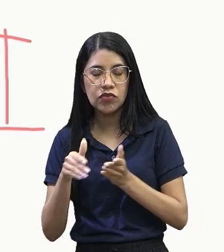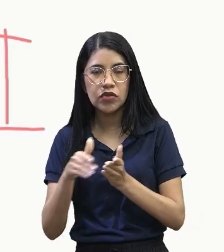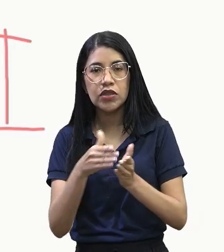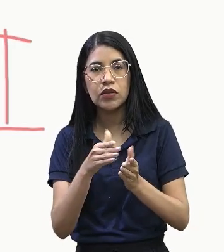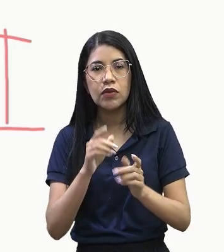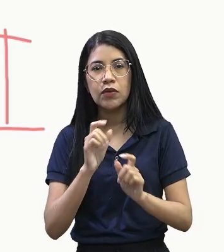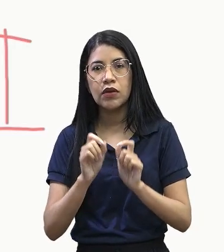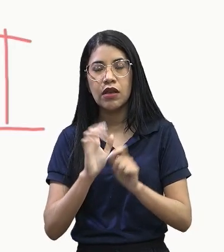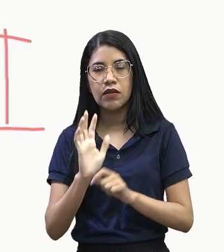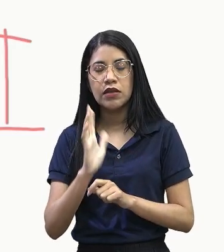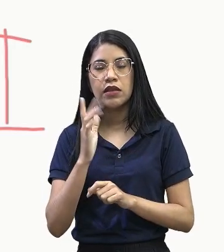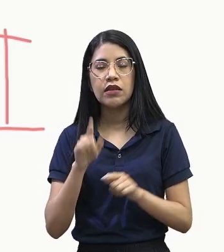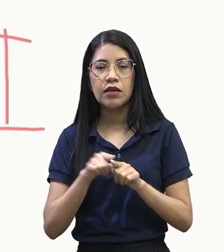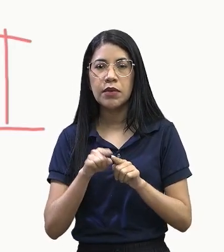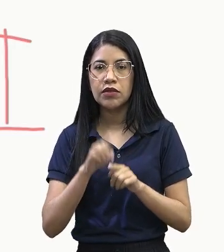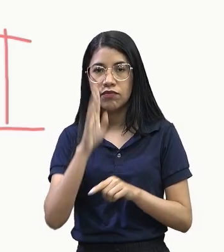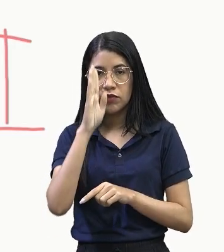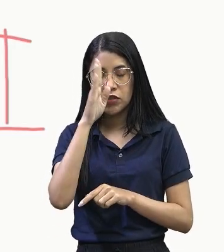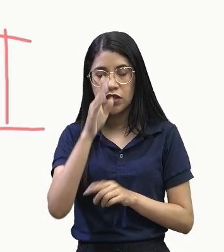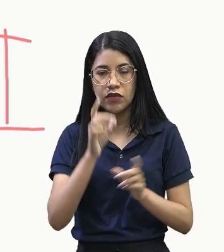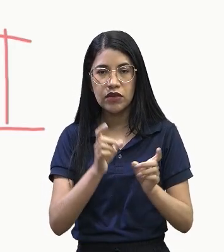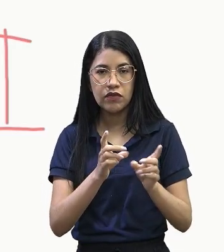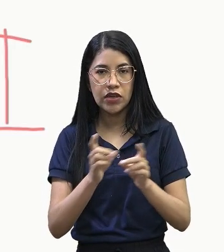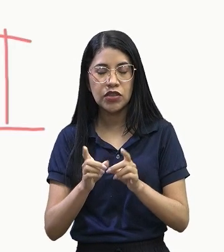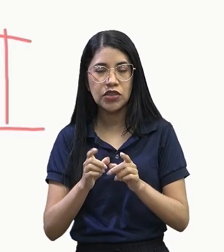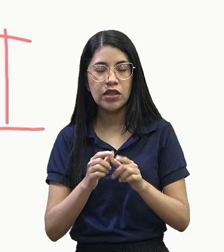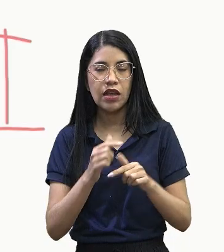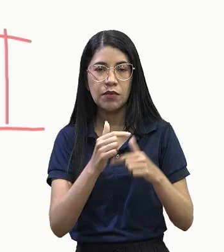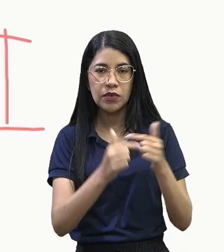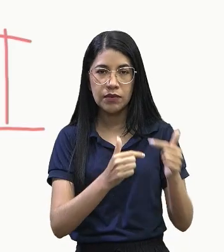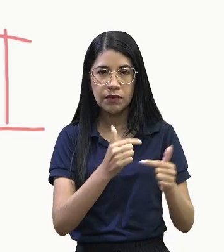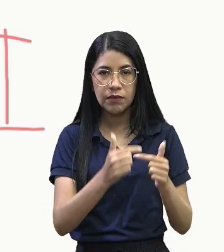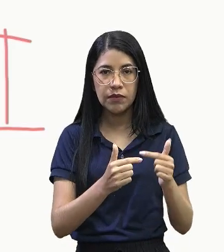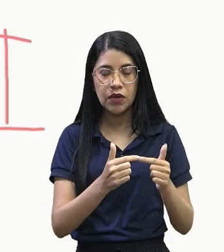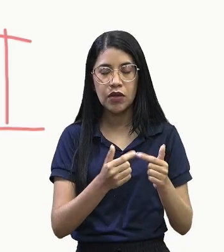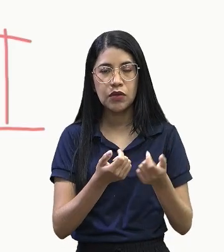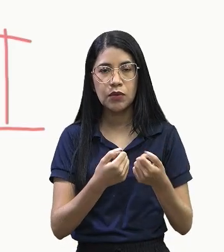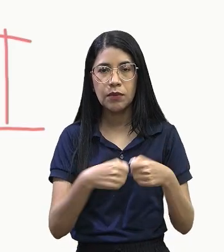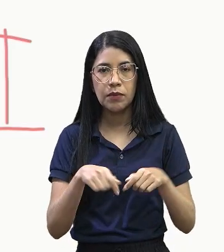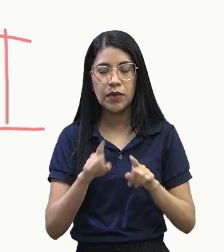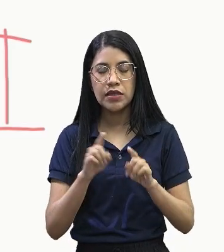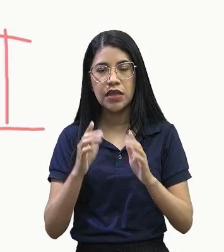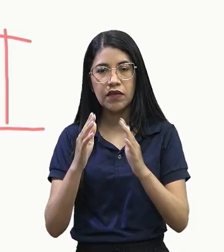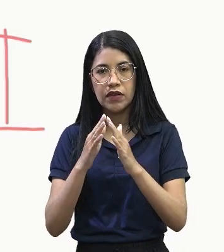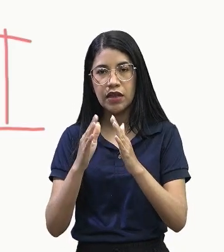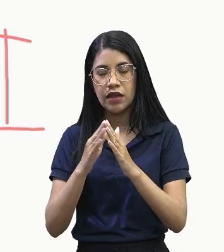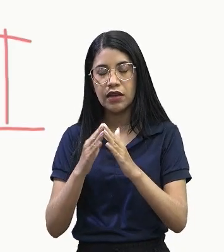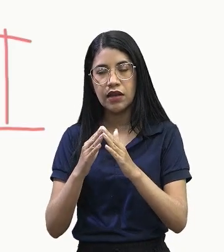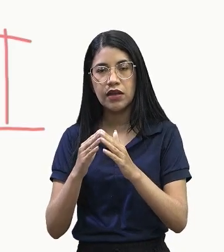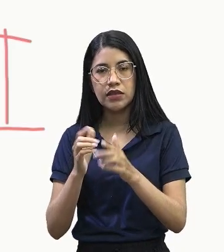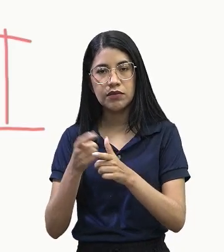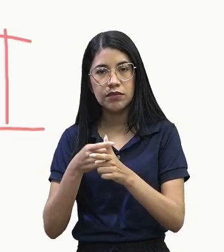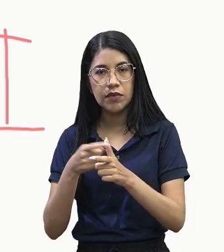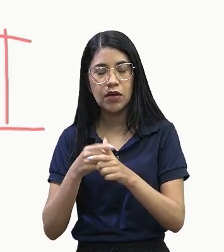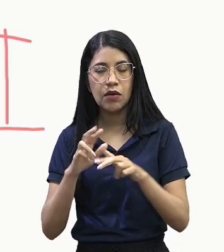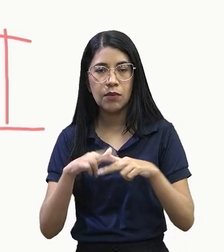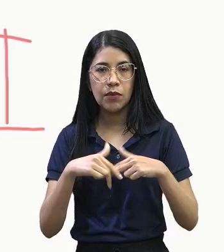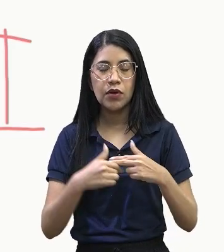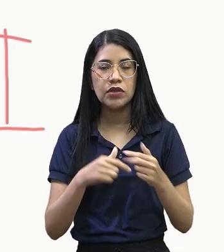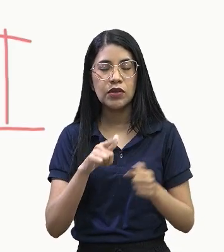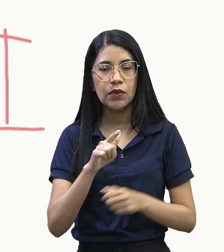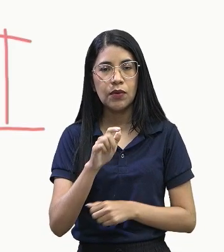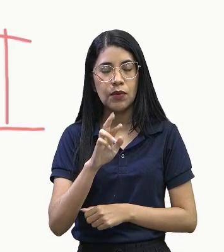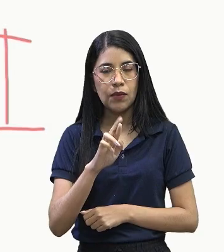basicamente vendia diretamente para o seringueiro, sem intermédio. Era por isso que esse regatão